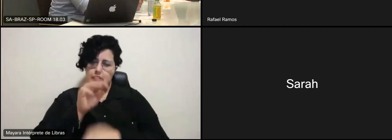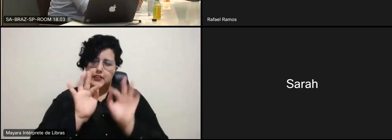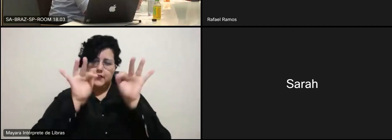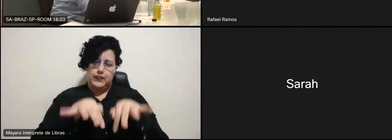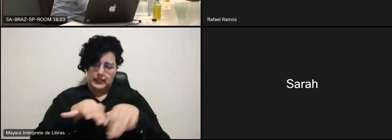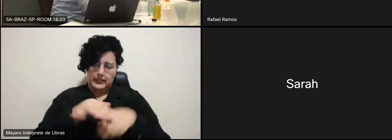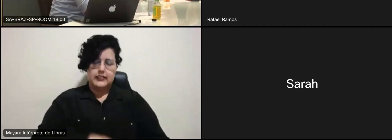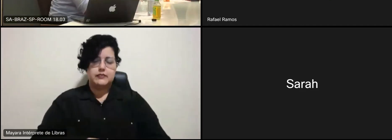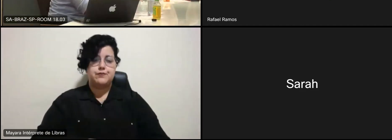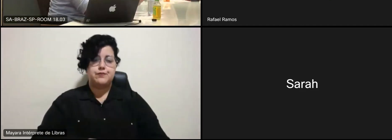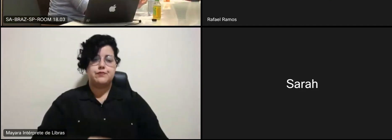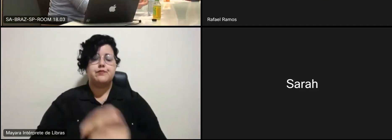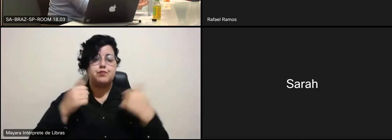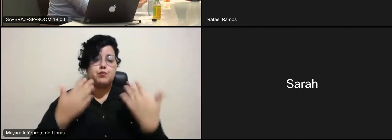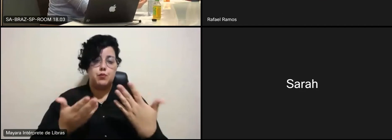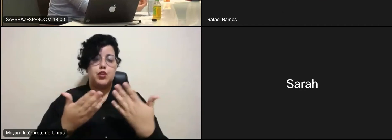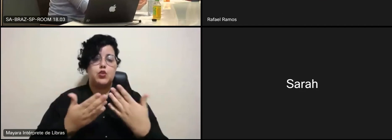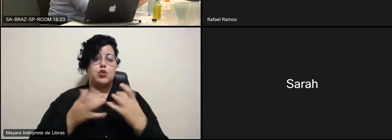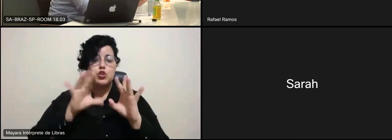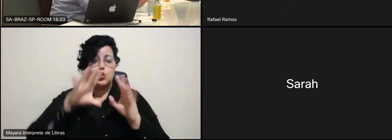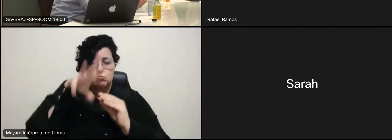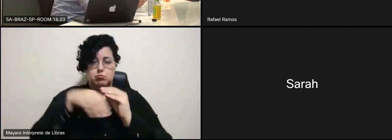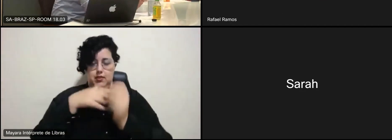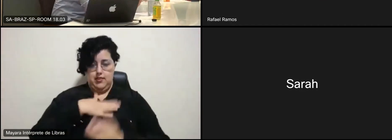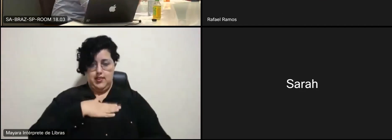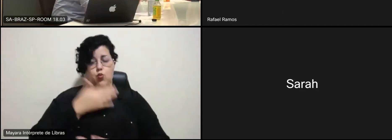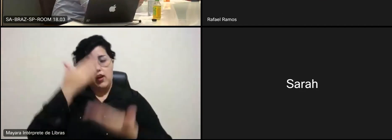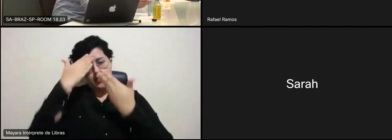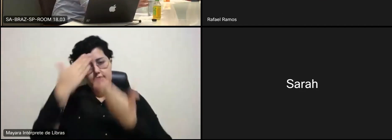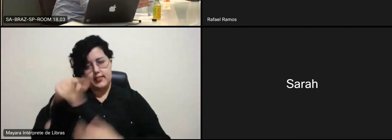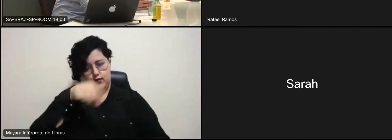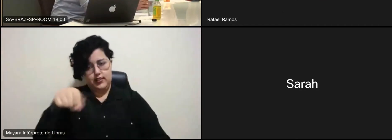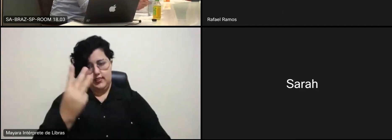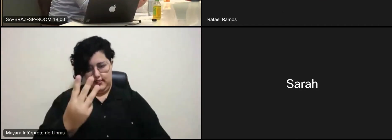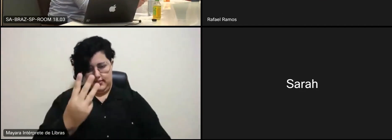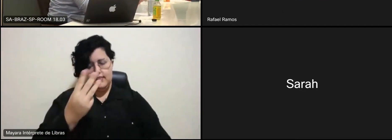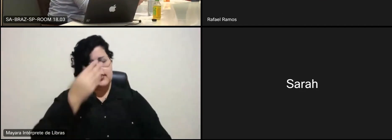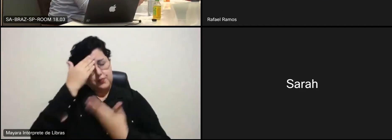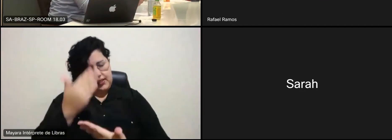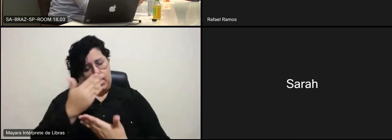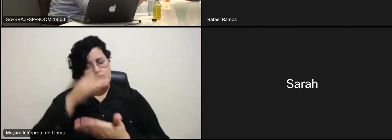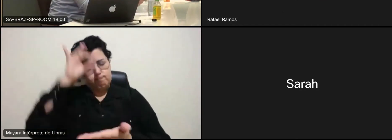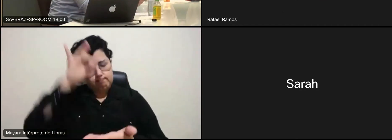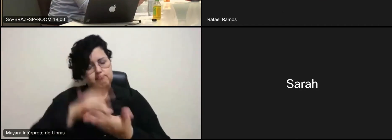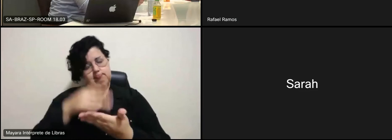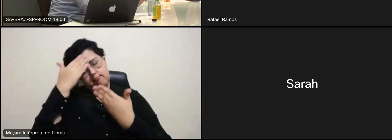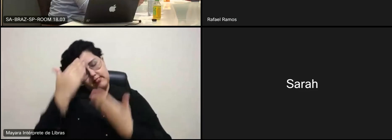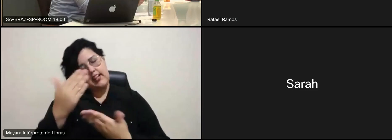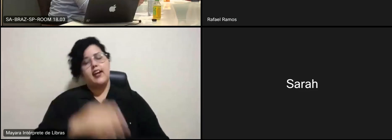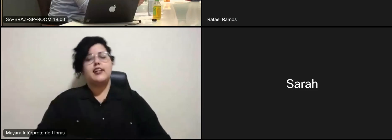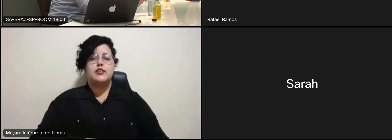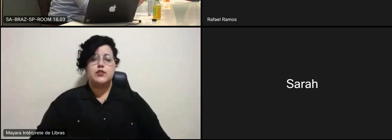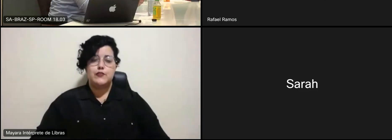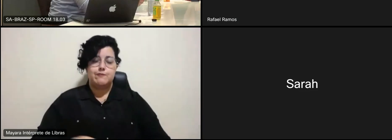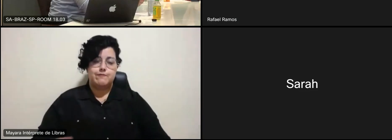aqui. Então, eu queria puxar a fala para mim de novo, para eu agradecer vocês de coração, agradecer a ele.